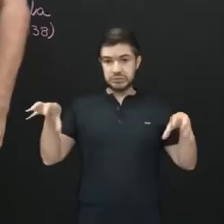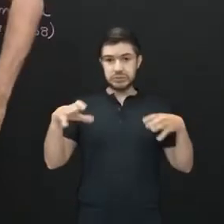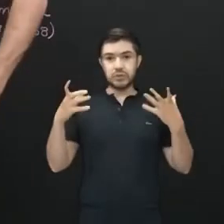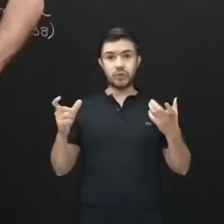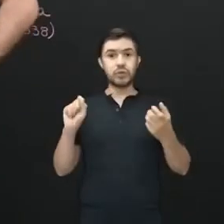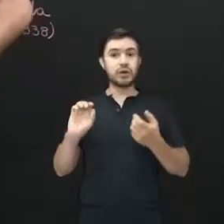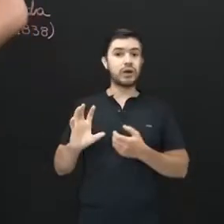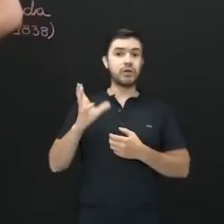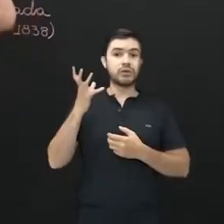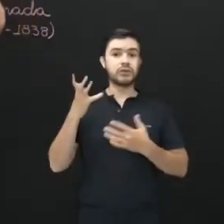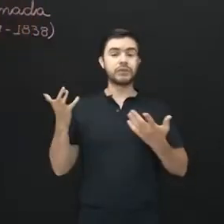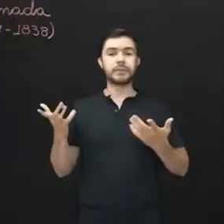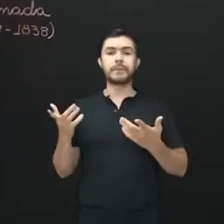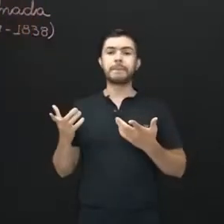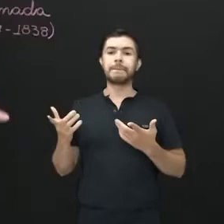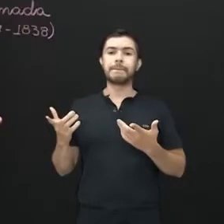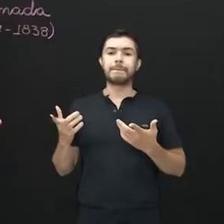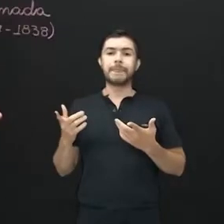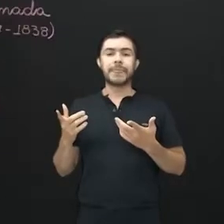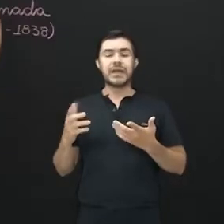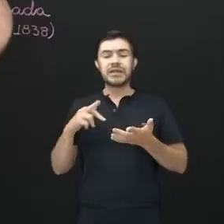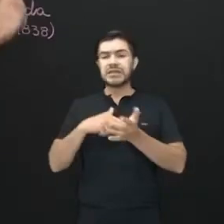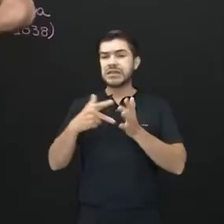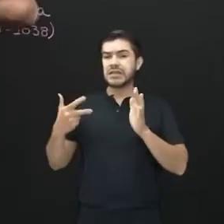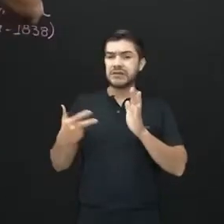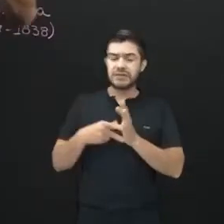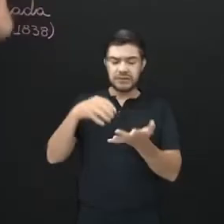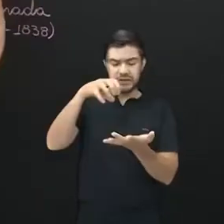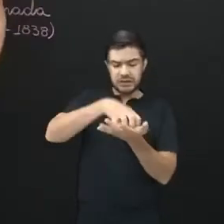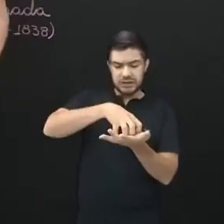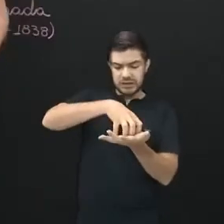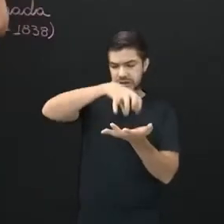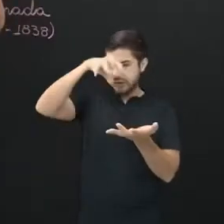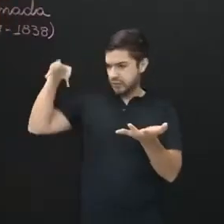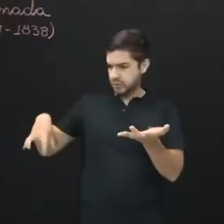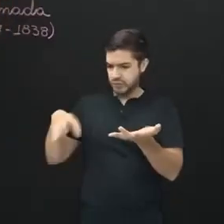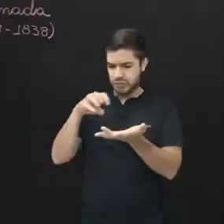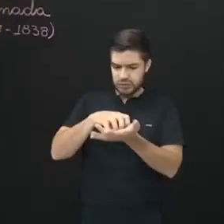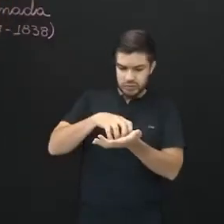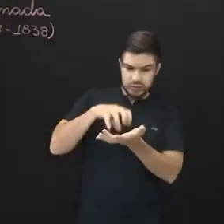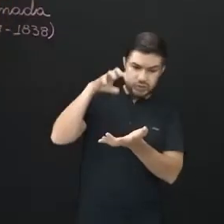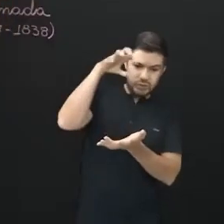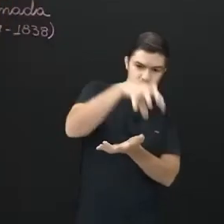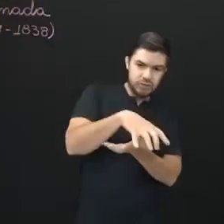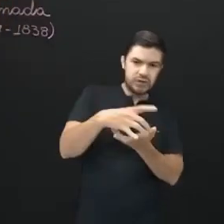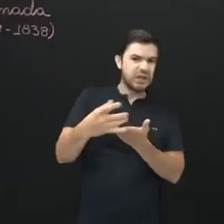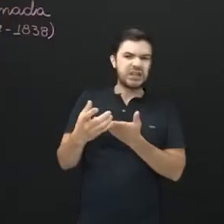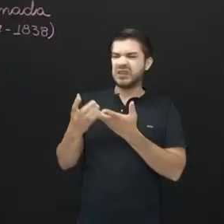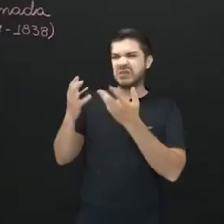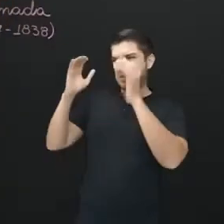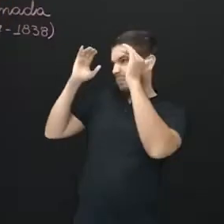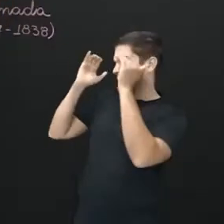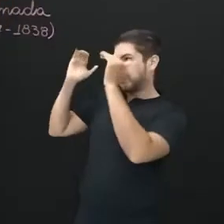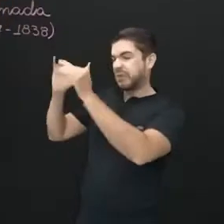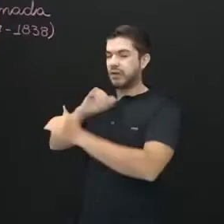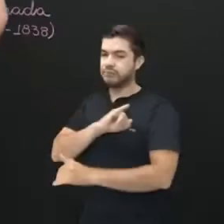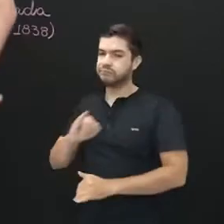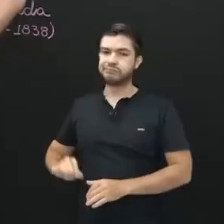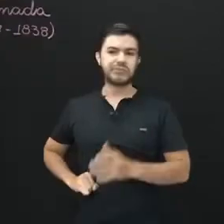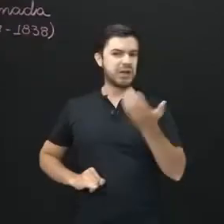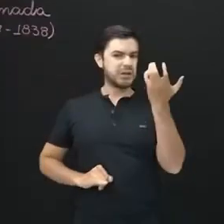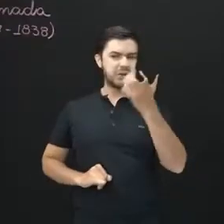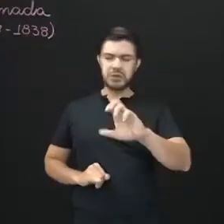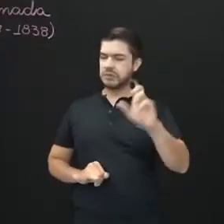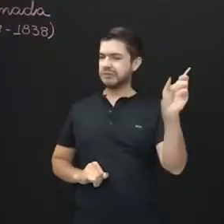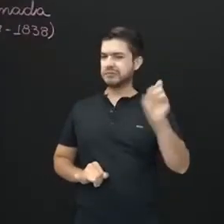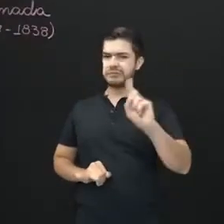queriam um regime que fosse mais descentralizado, que dependesse menos do imperador Dom Pedro I.